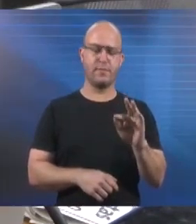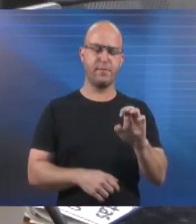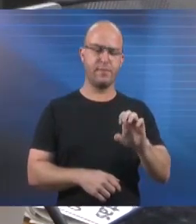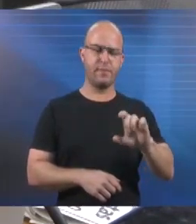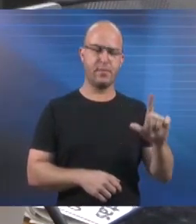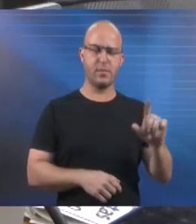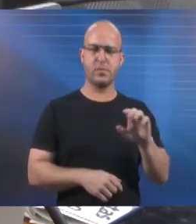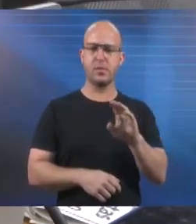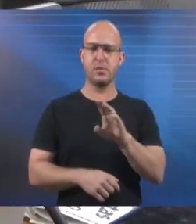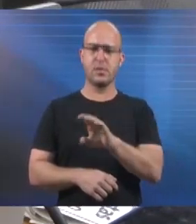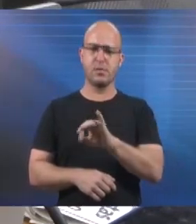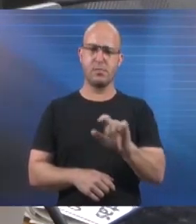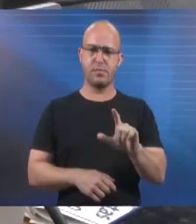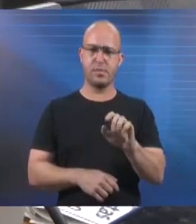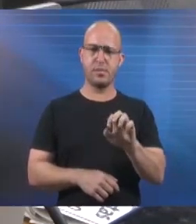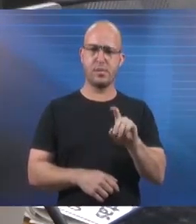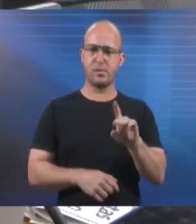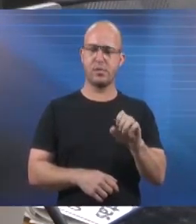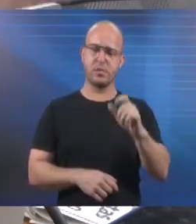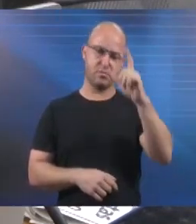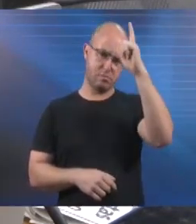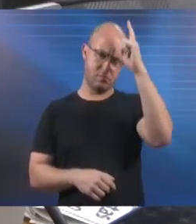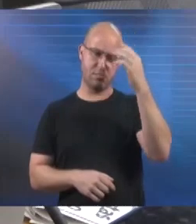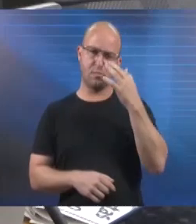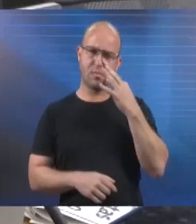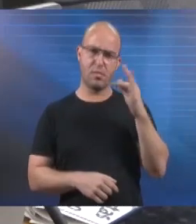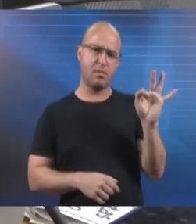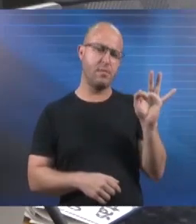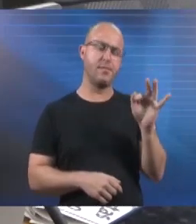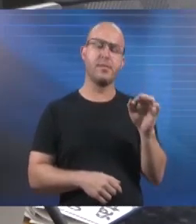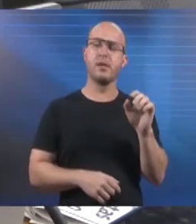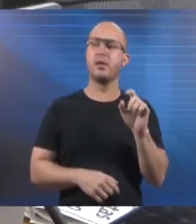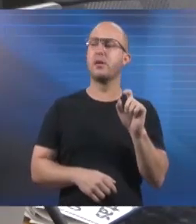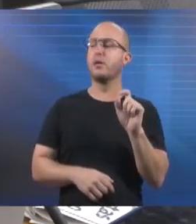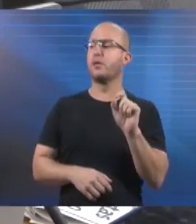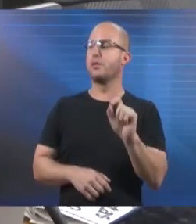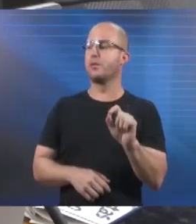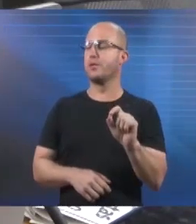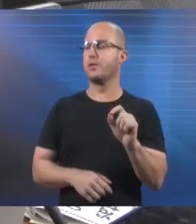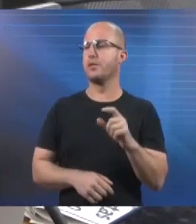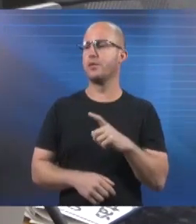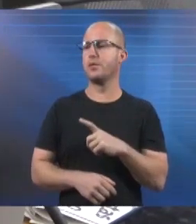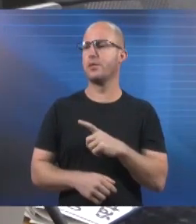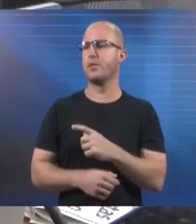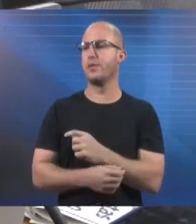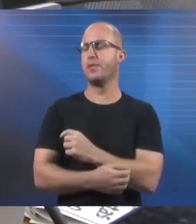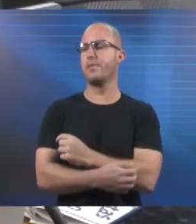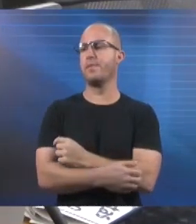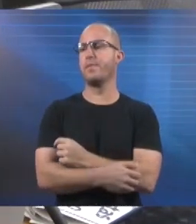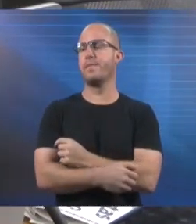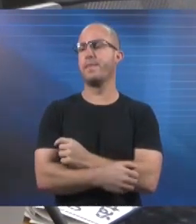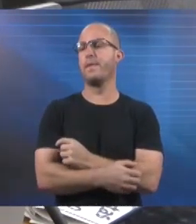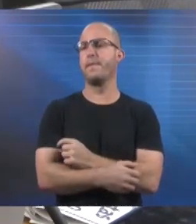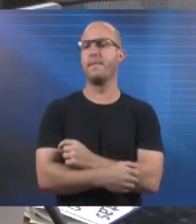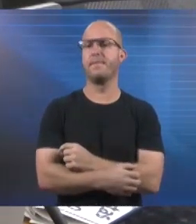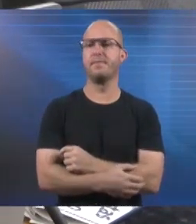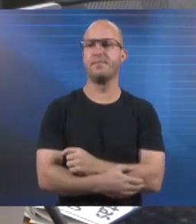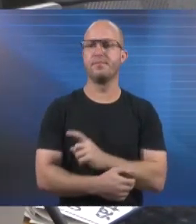Bill Gates as ones alemães francesa que tem esse a